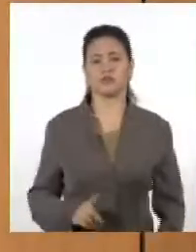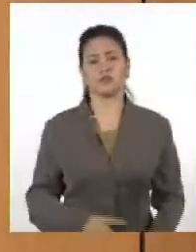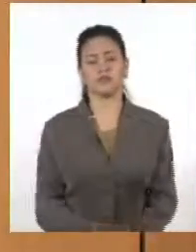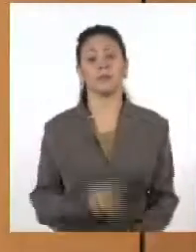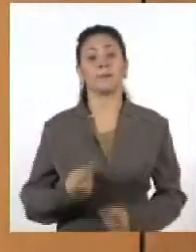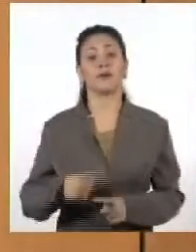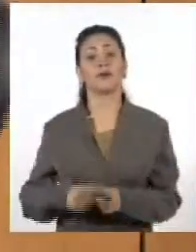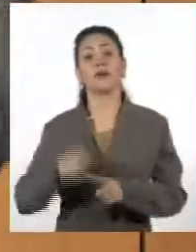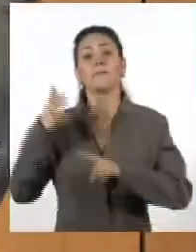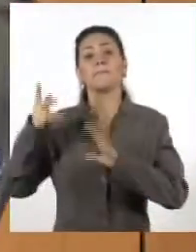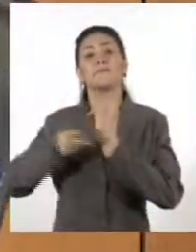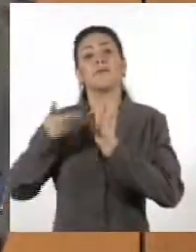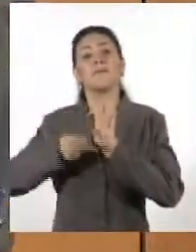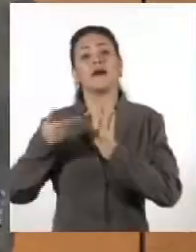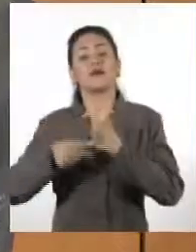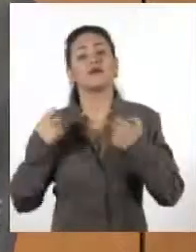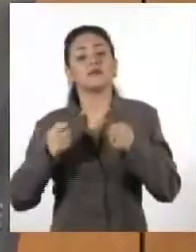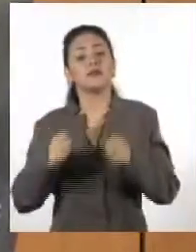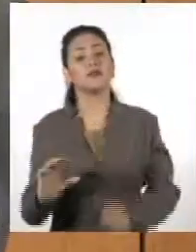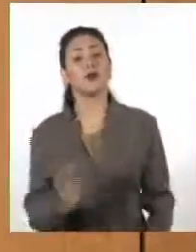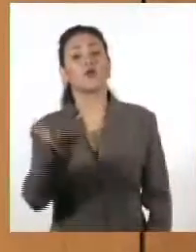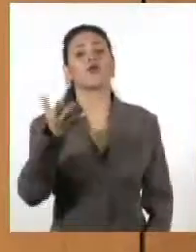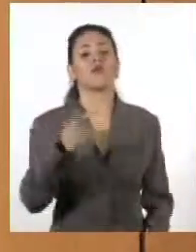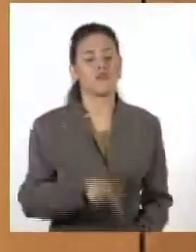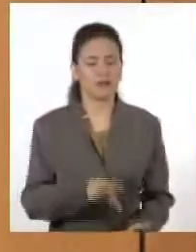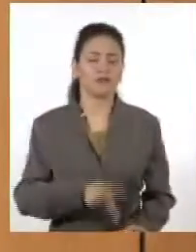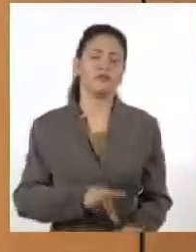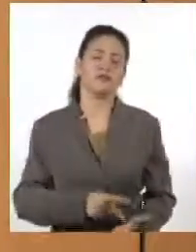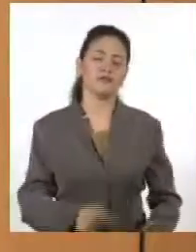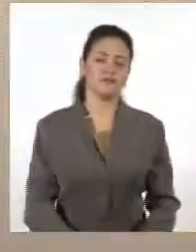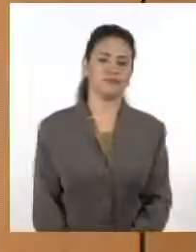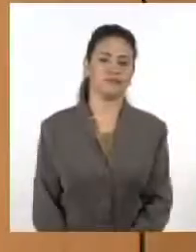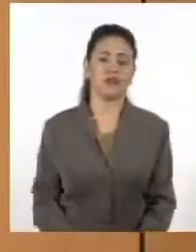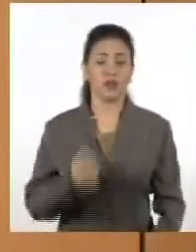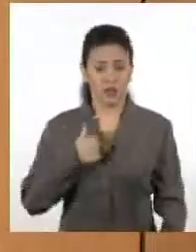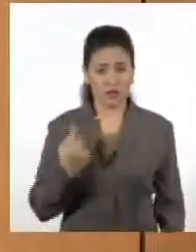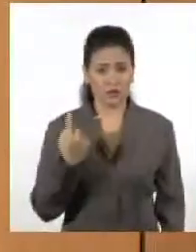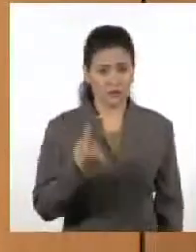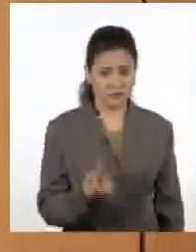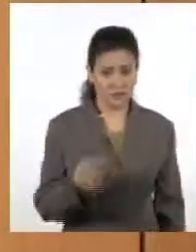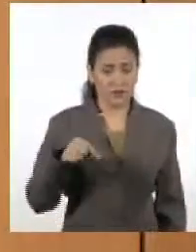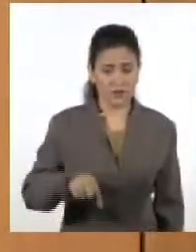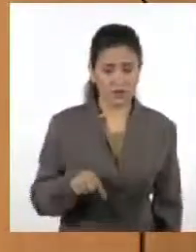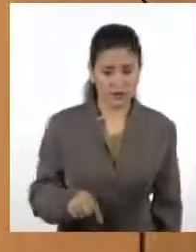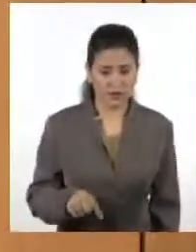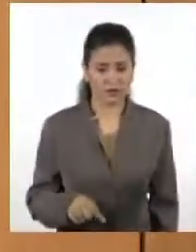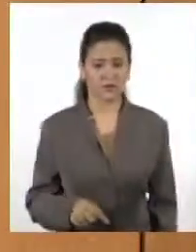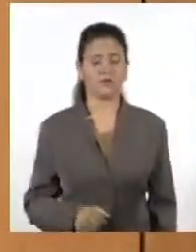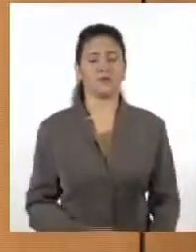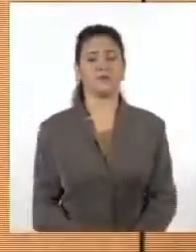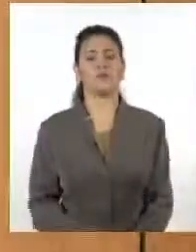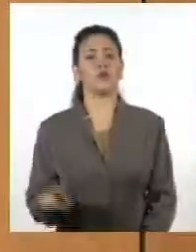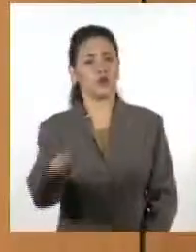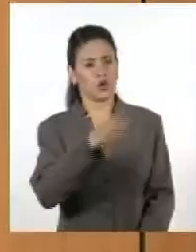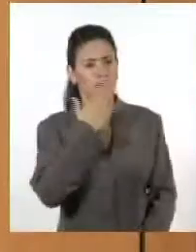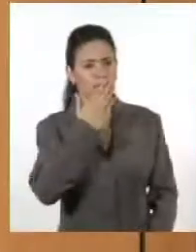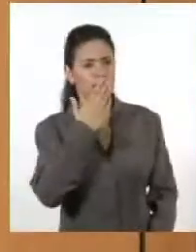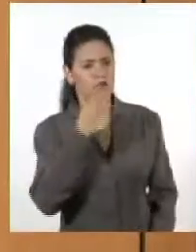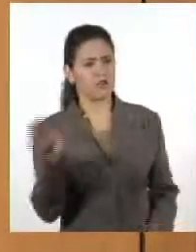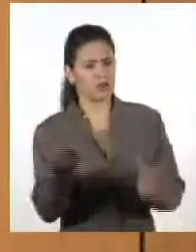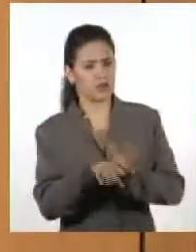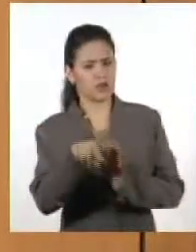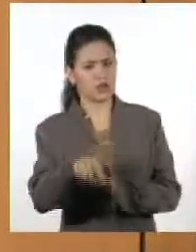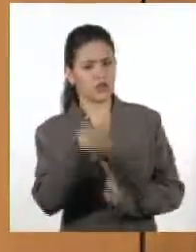concretizada então estou aqui legítimos pacíficos ontem chegaram a esta casa